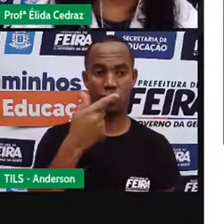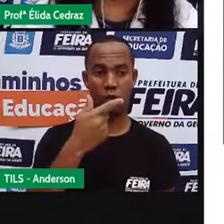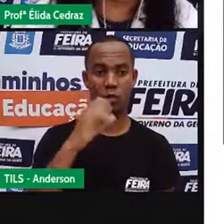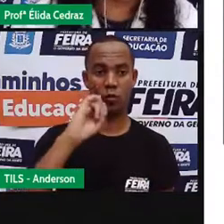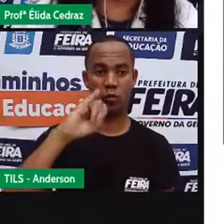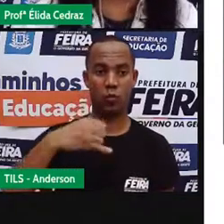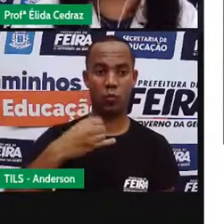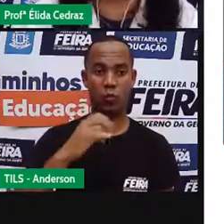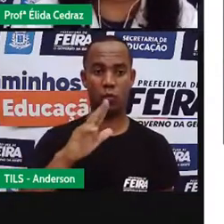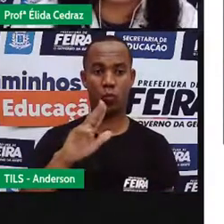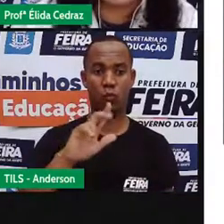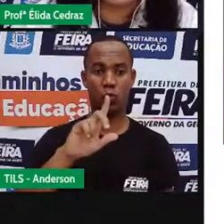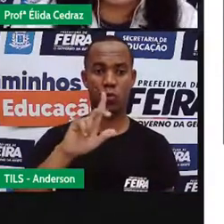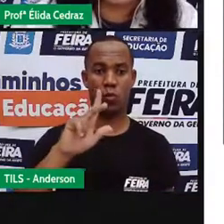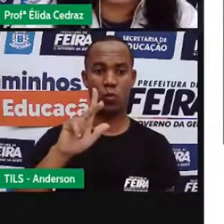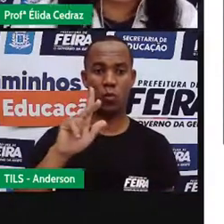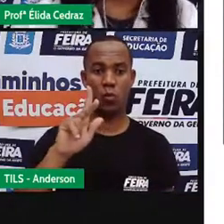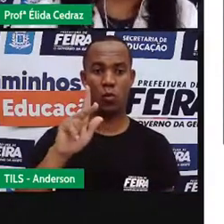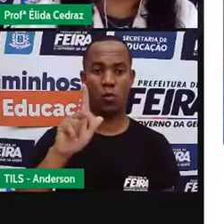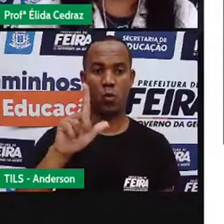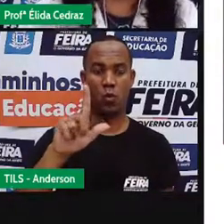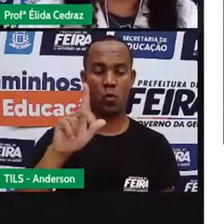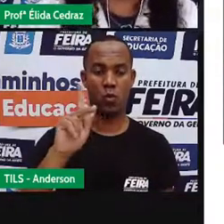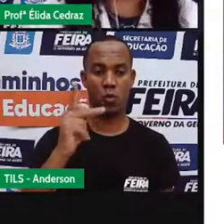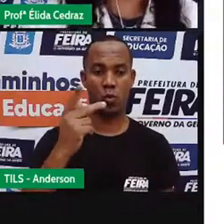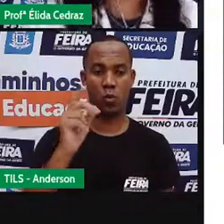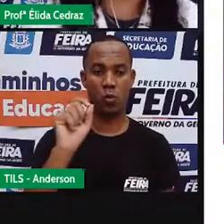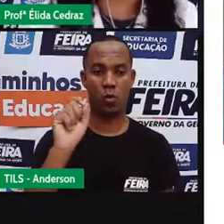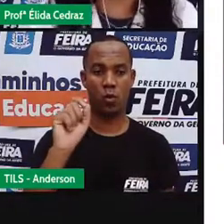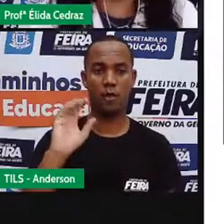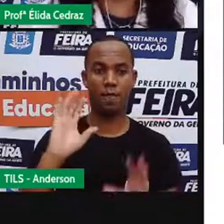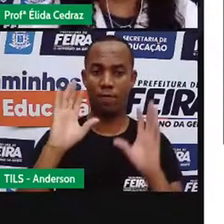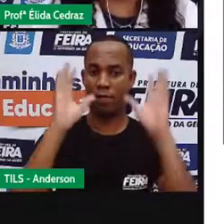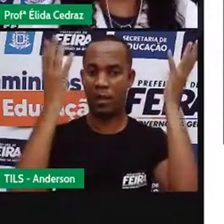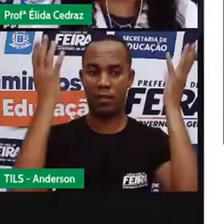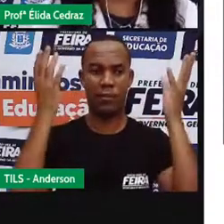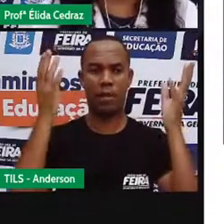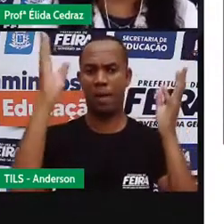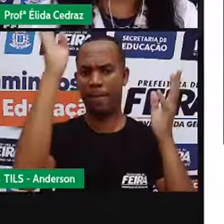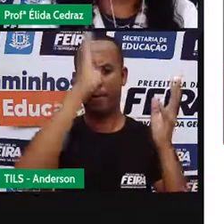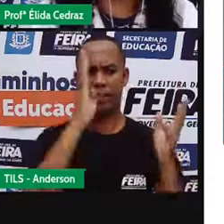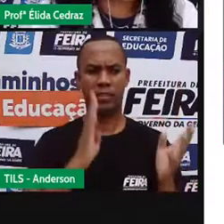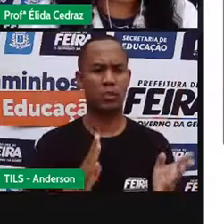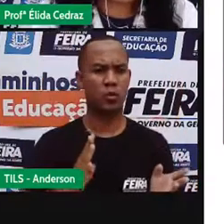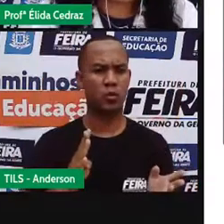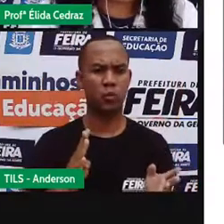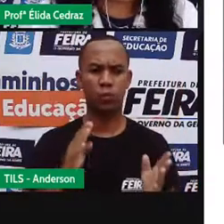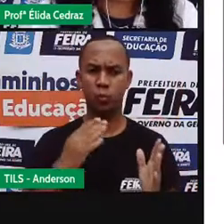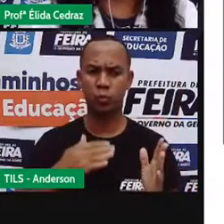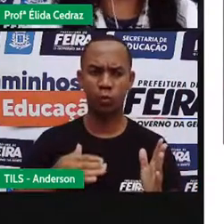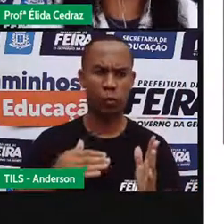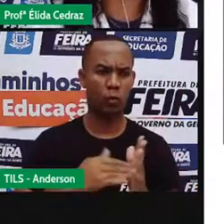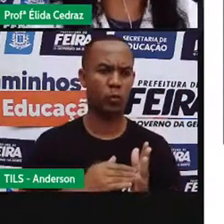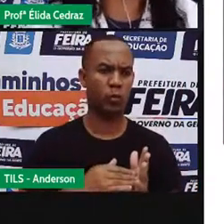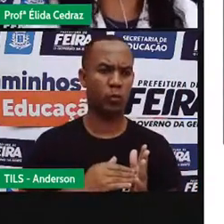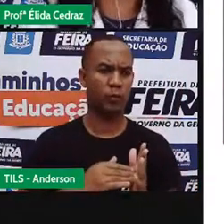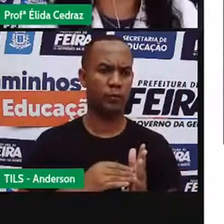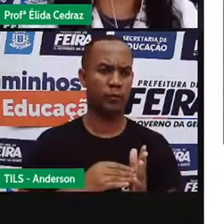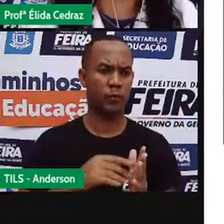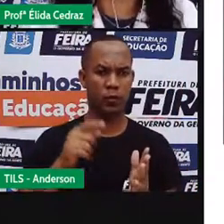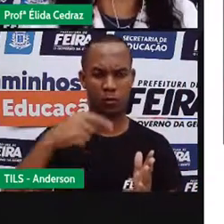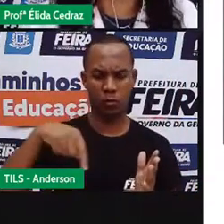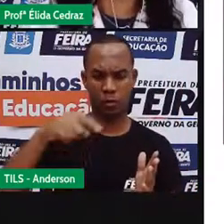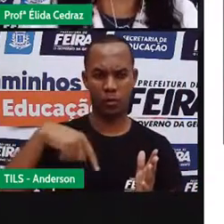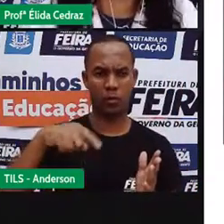uma data para ser celebrada por todo o Brasil. Infelizmente, muitos de